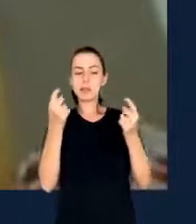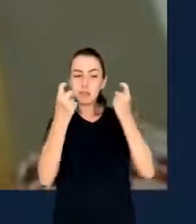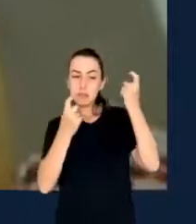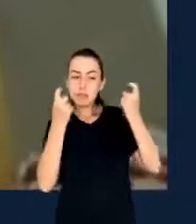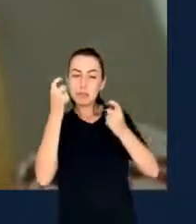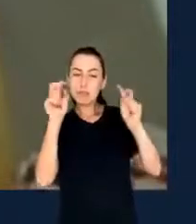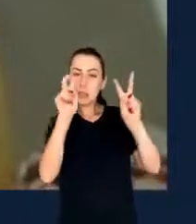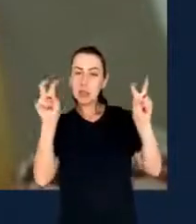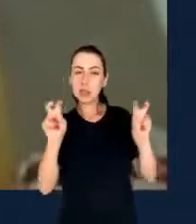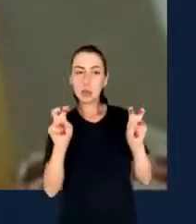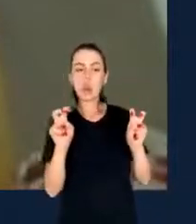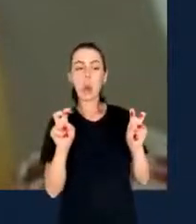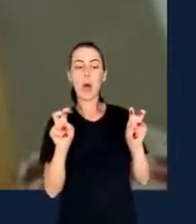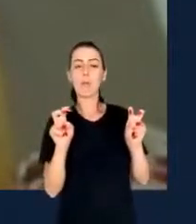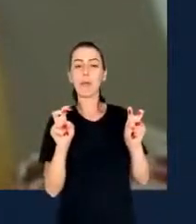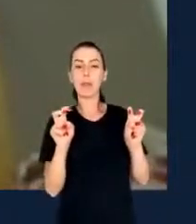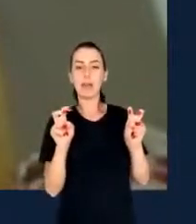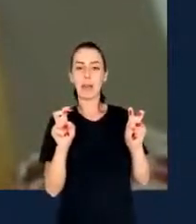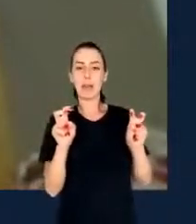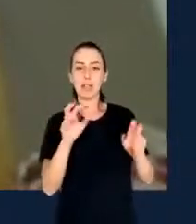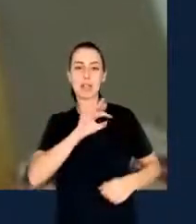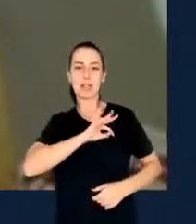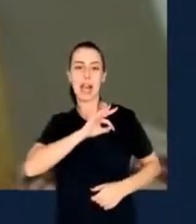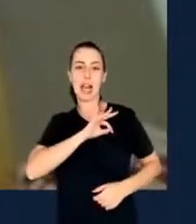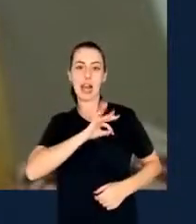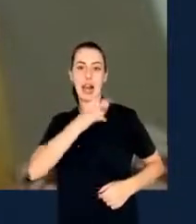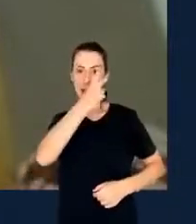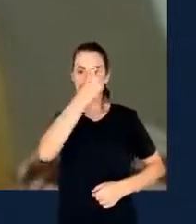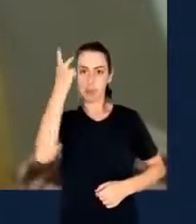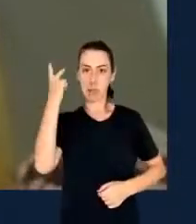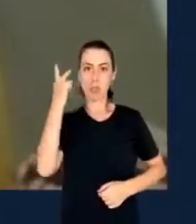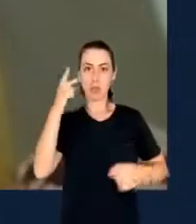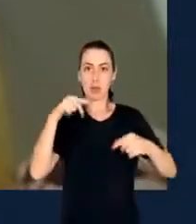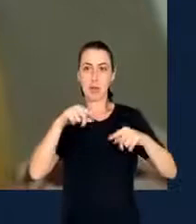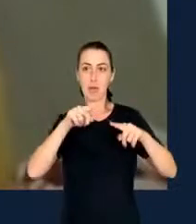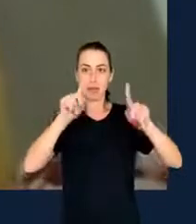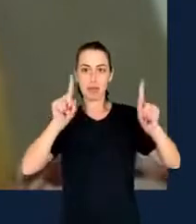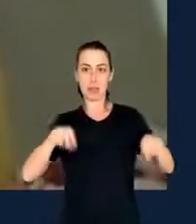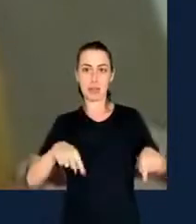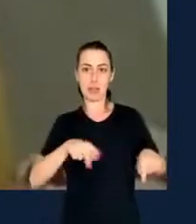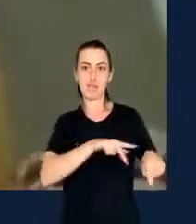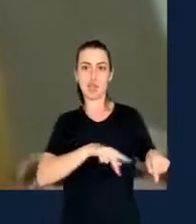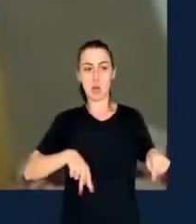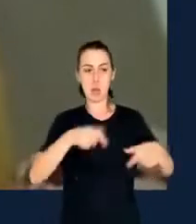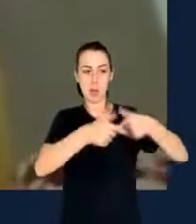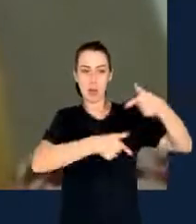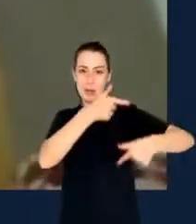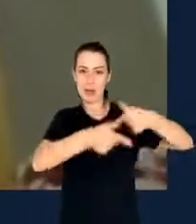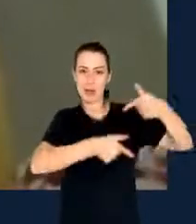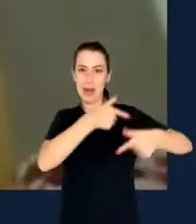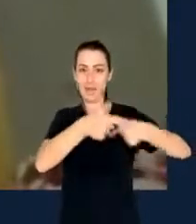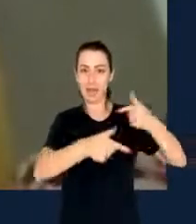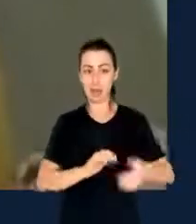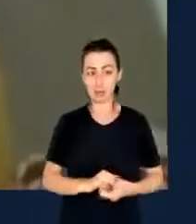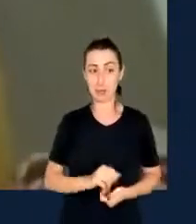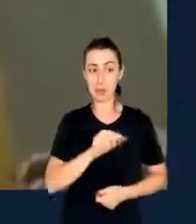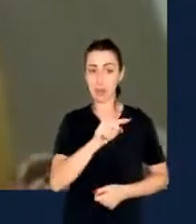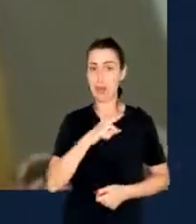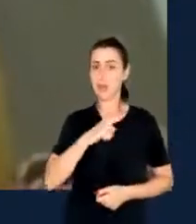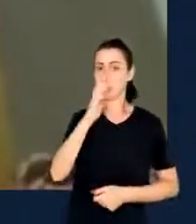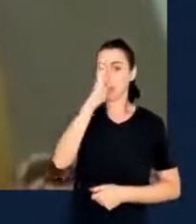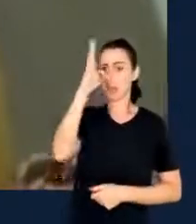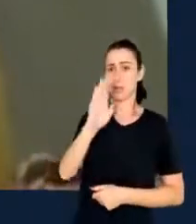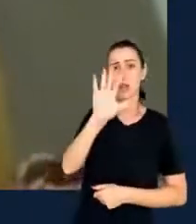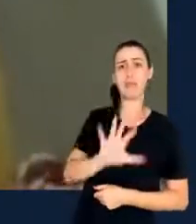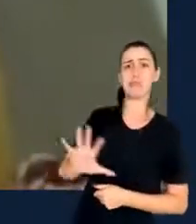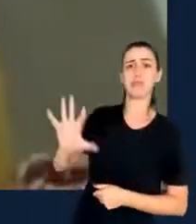salários de servidores públicos por exemplo né gente em só uma questão que basicamente estabelecida no Brasil internacionalmente que é o que também Maria Vitória